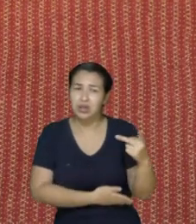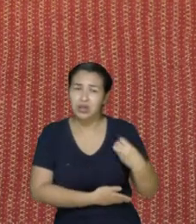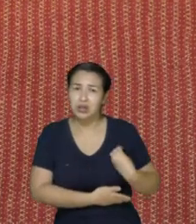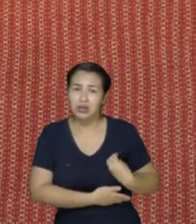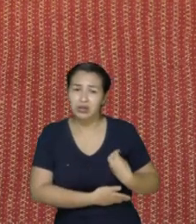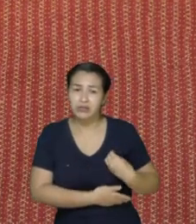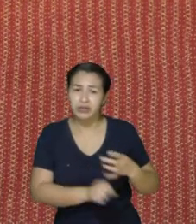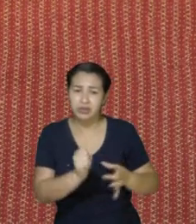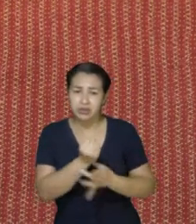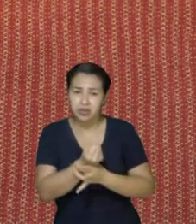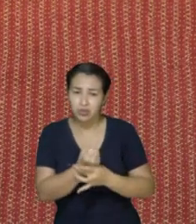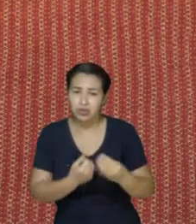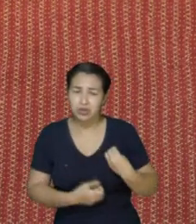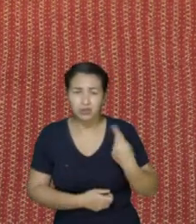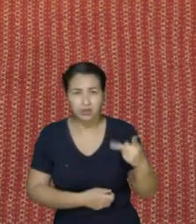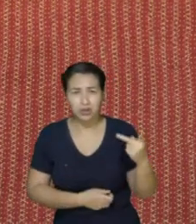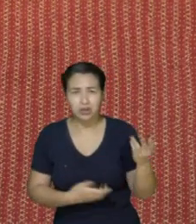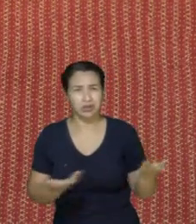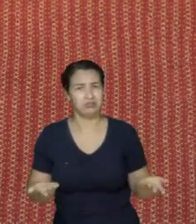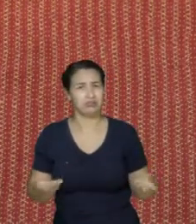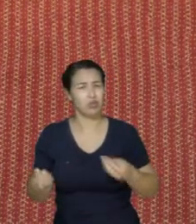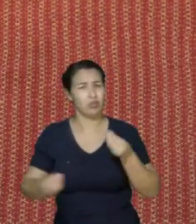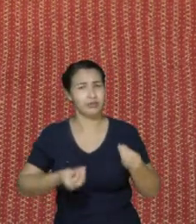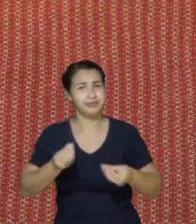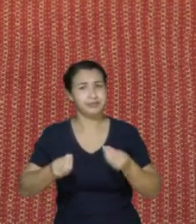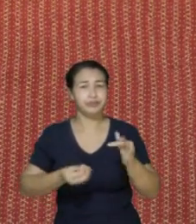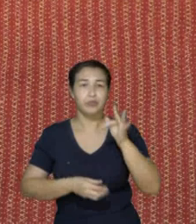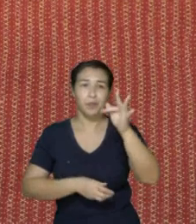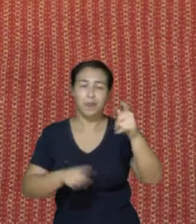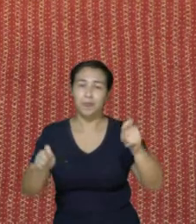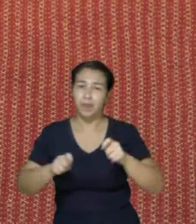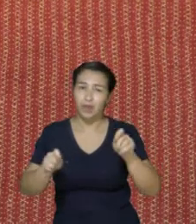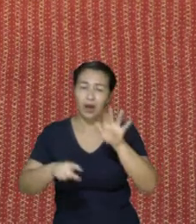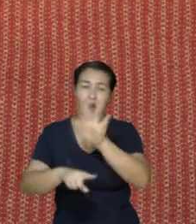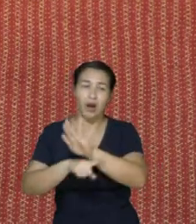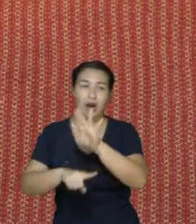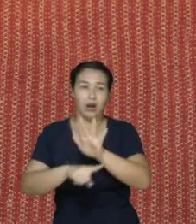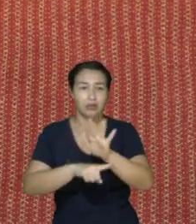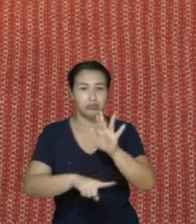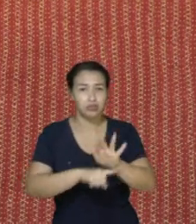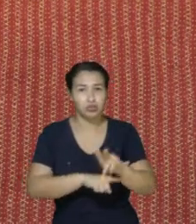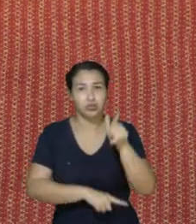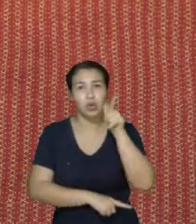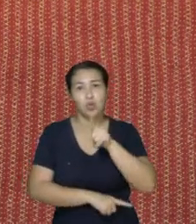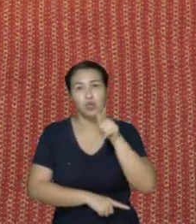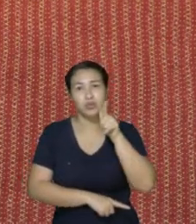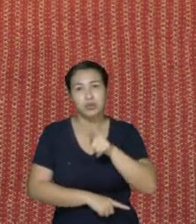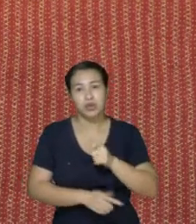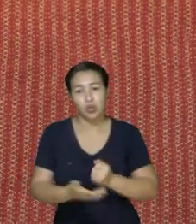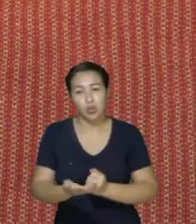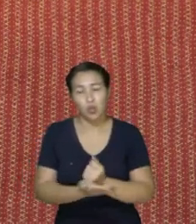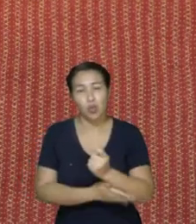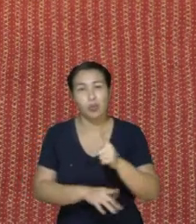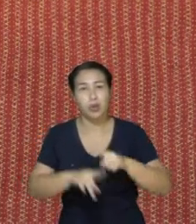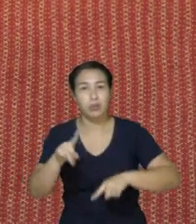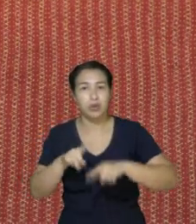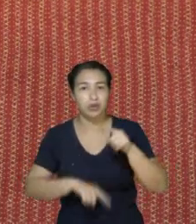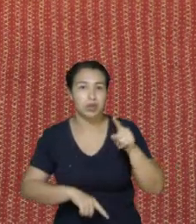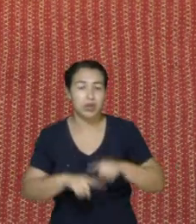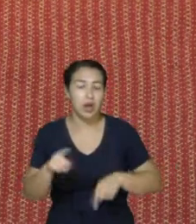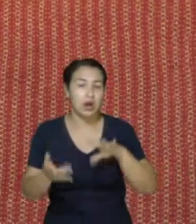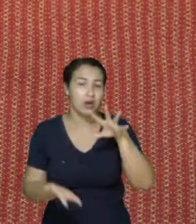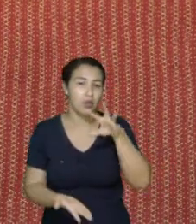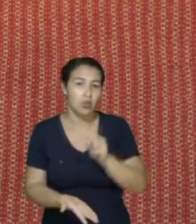esses dados levantados, eles vão contribuir na hora de fazer uma aquisição de material, na hora de fazer